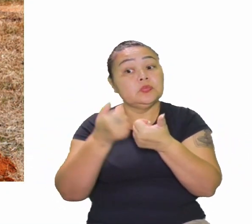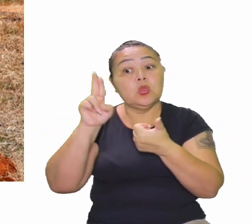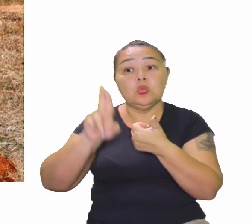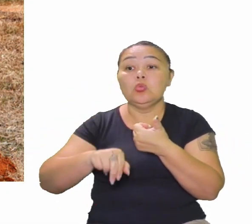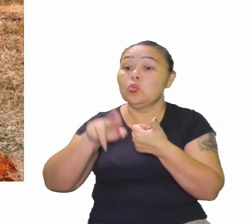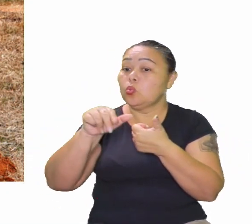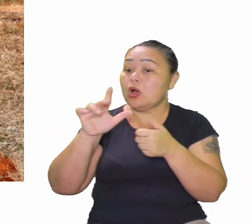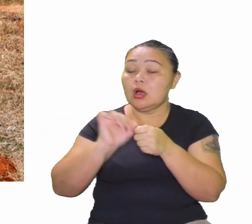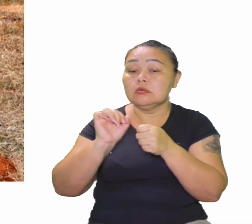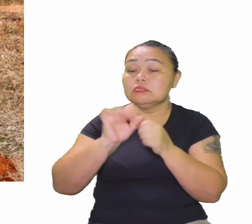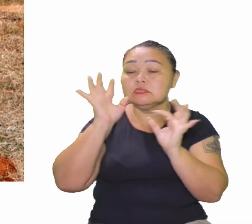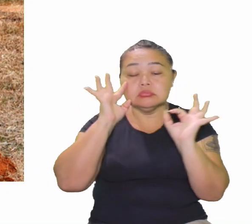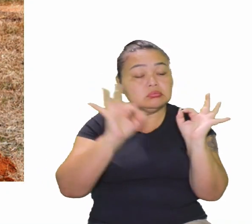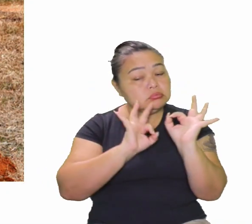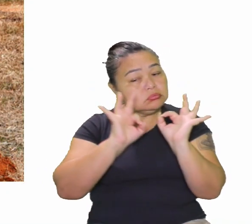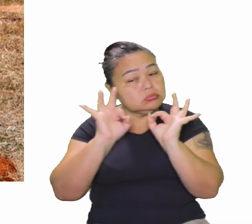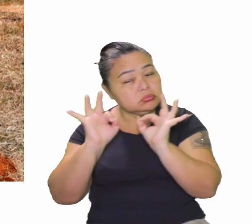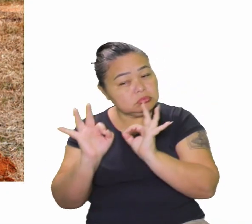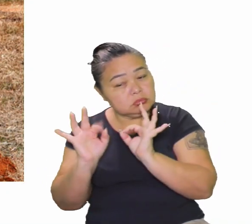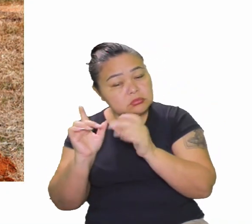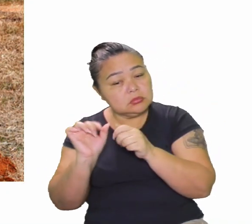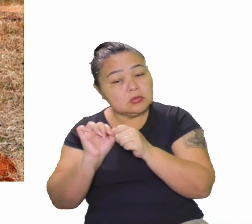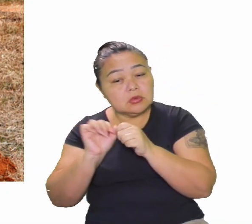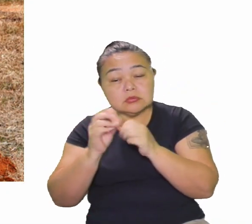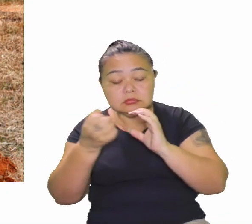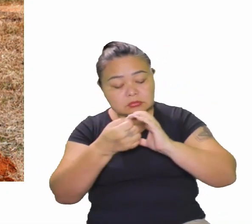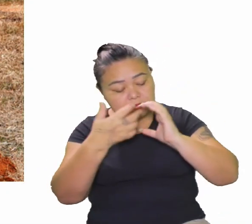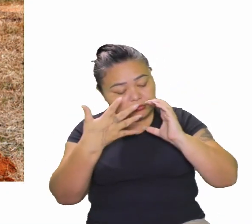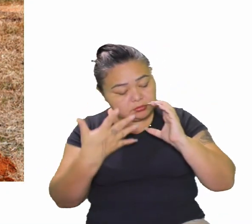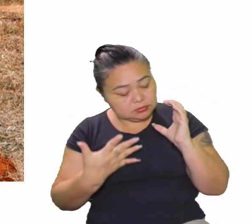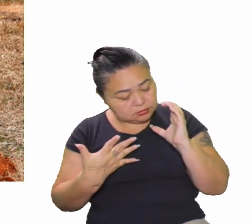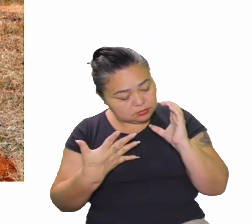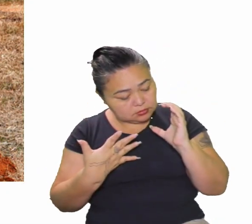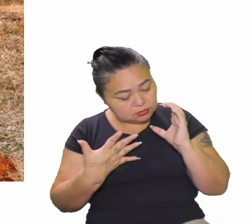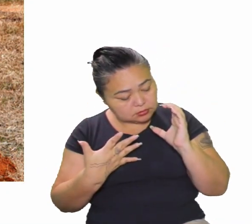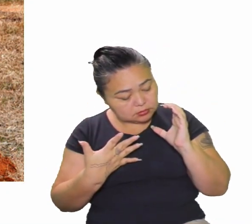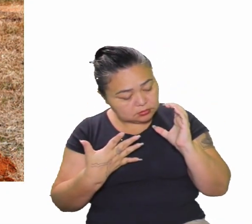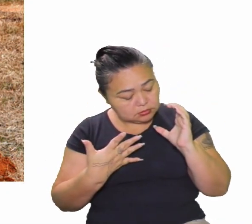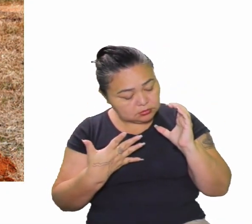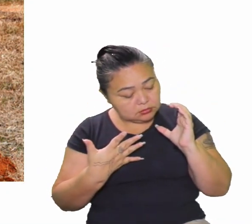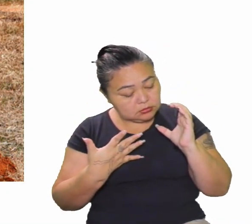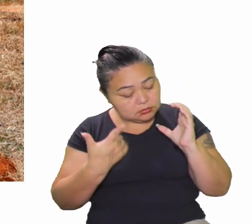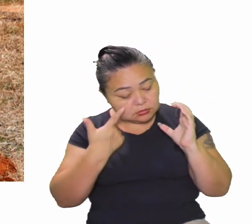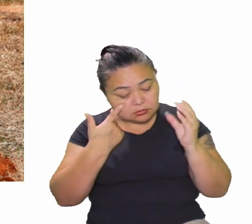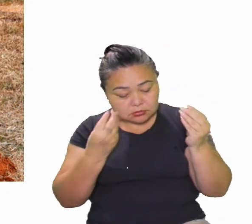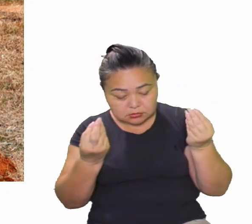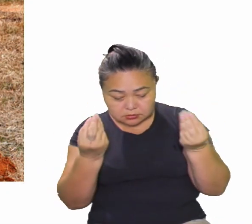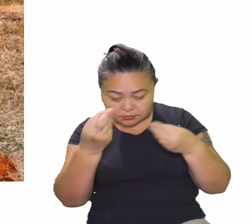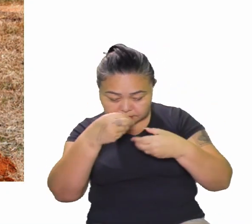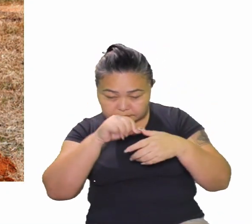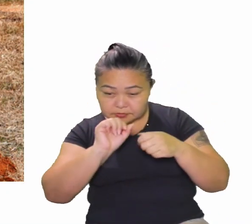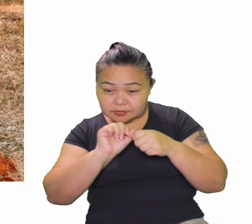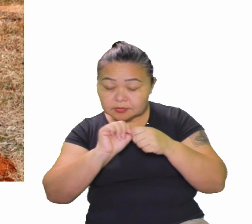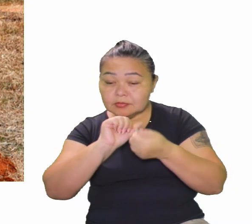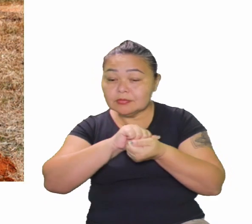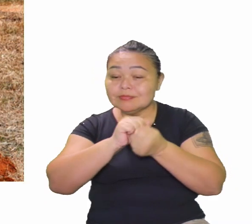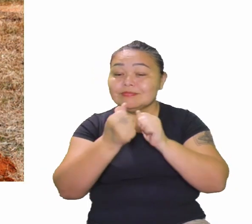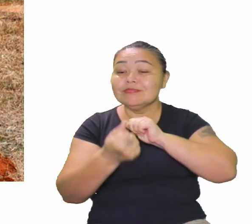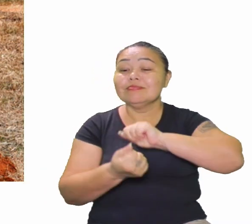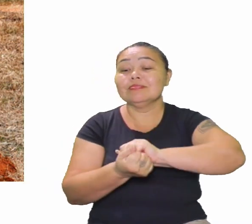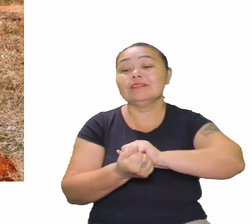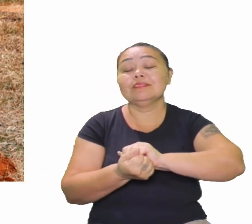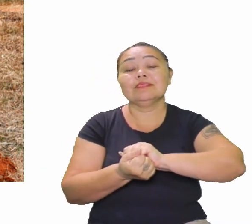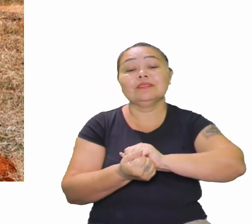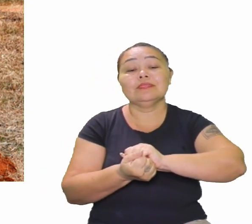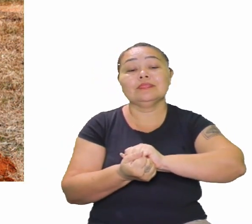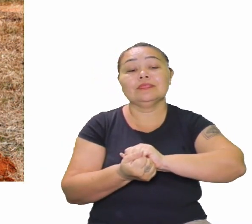deixar de observar isso, gente. As características fisiológicas, adaptativas,